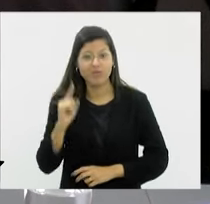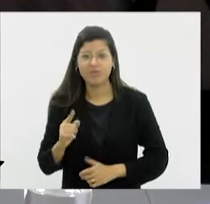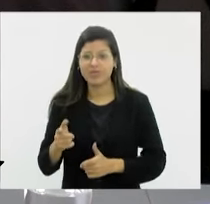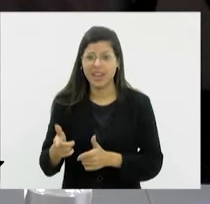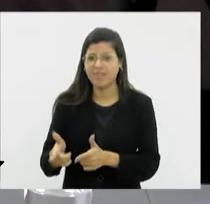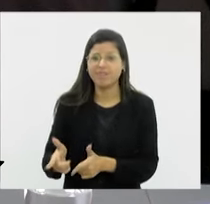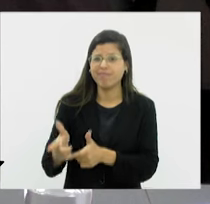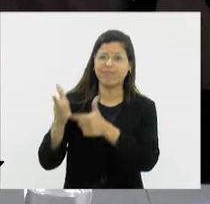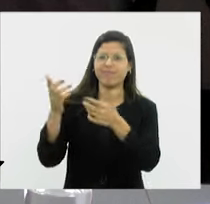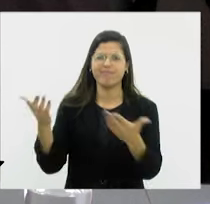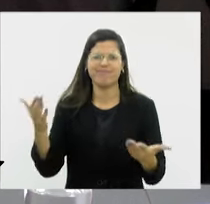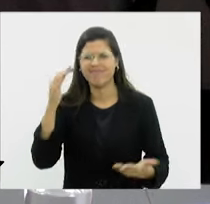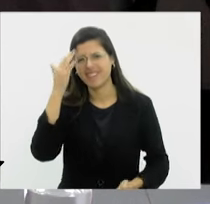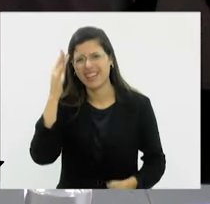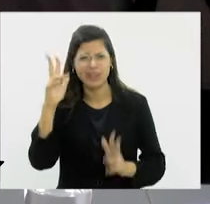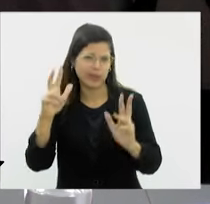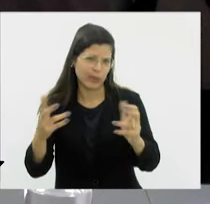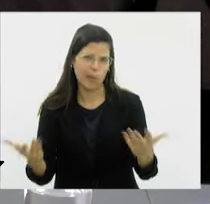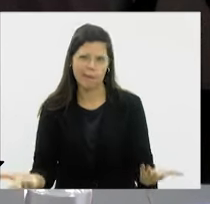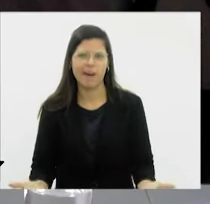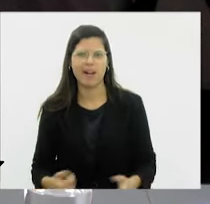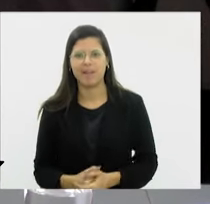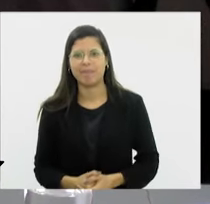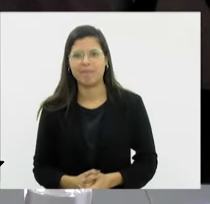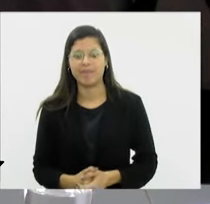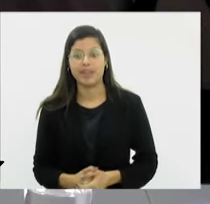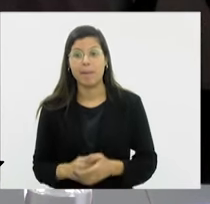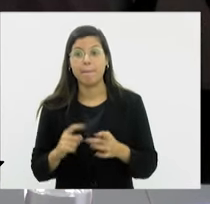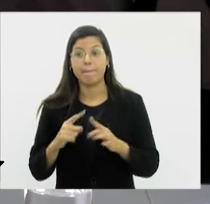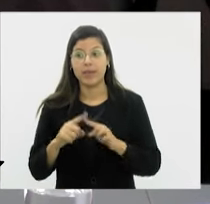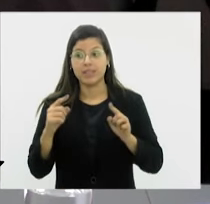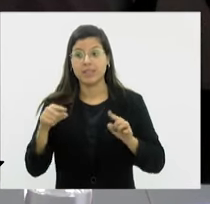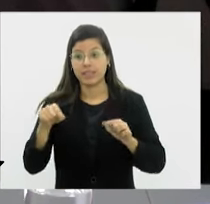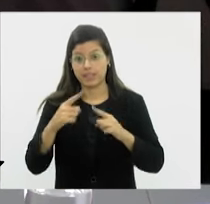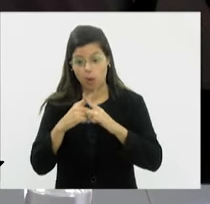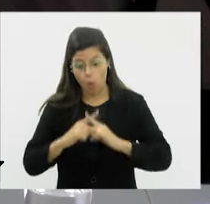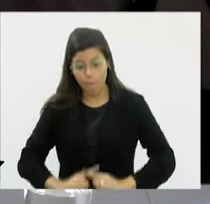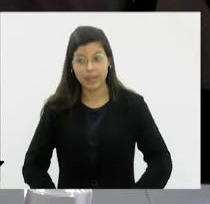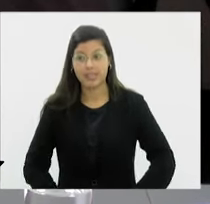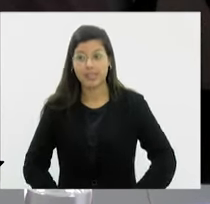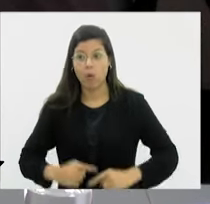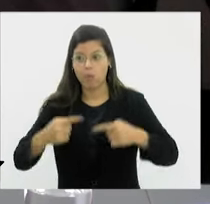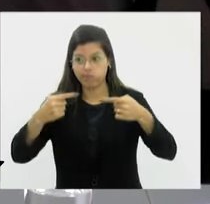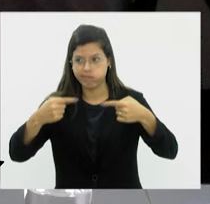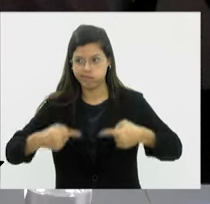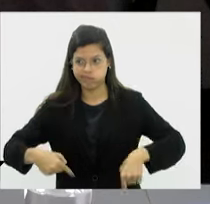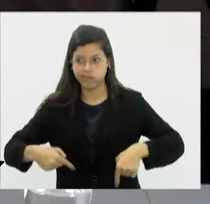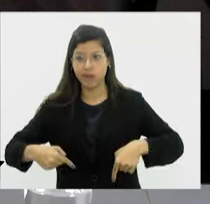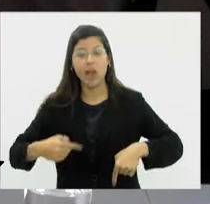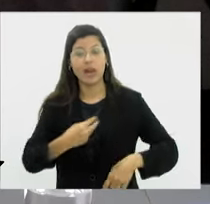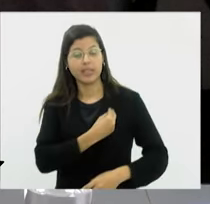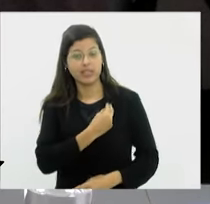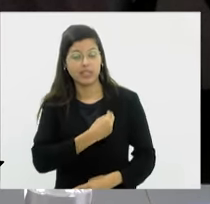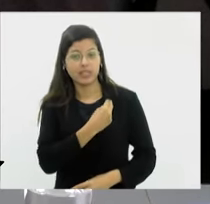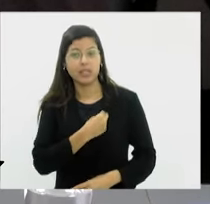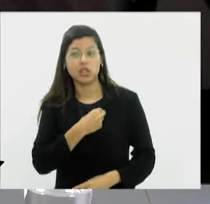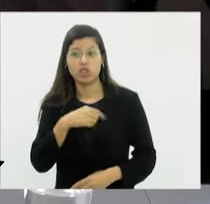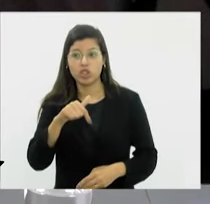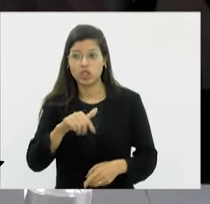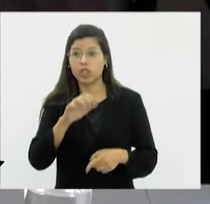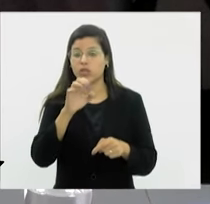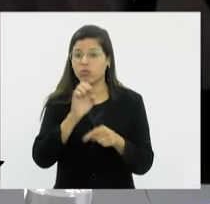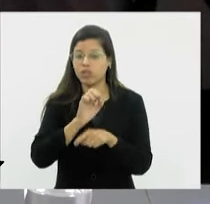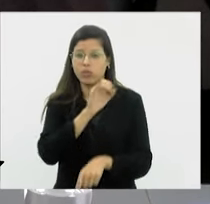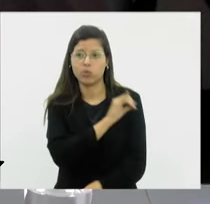tiro. Mas o que eu estou dizendo é o seguinte... Esta competição existe, é praticada aqui no Estado do Rio de Janeiro, outras unidades federativas,